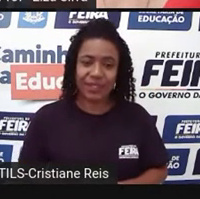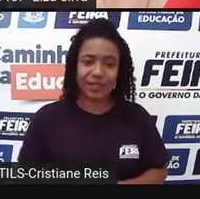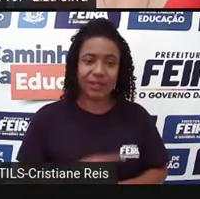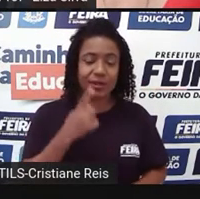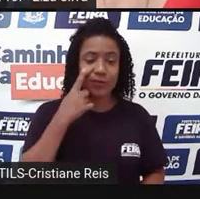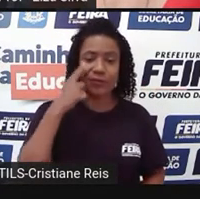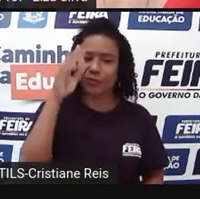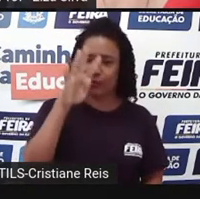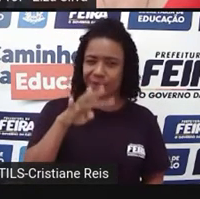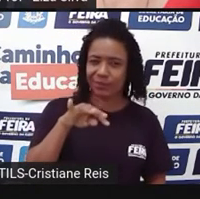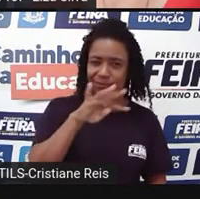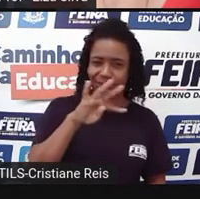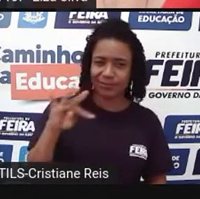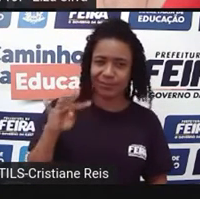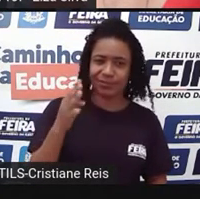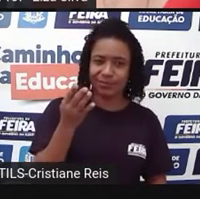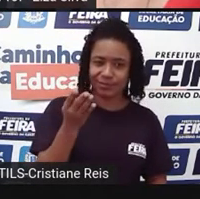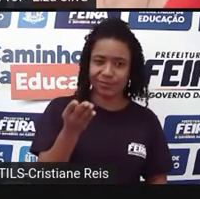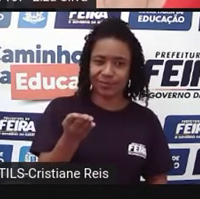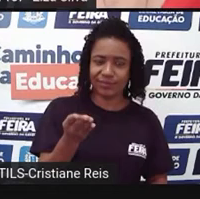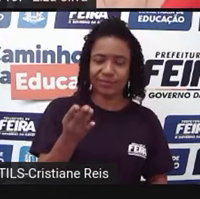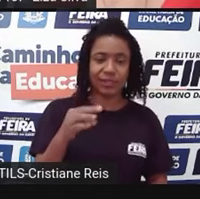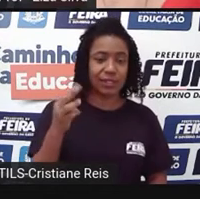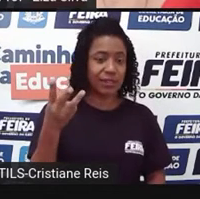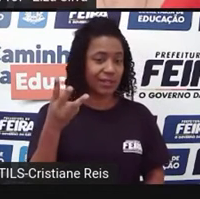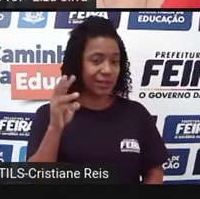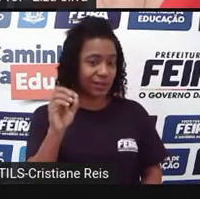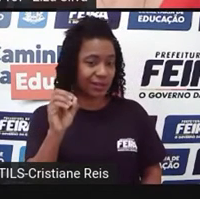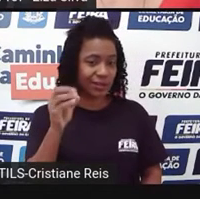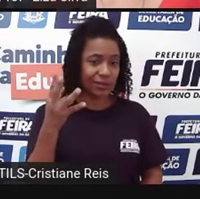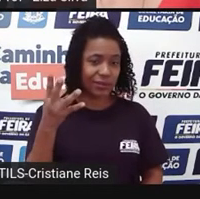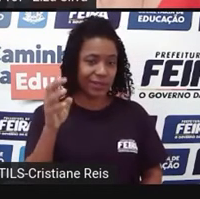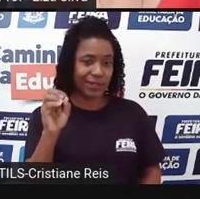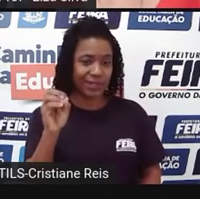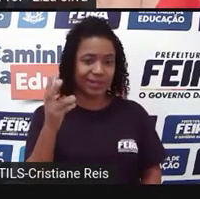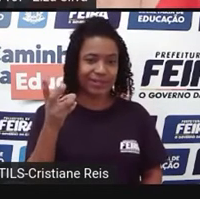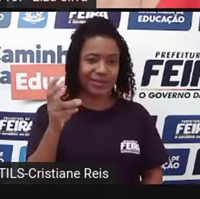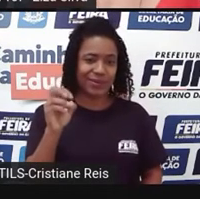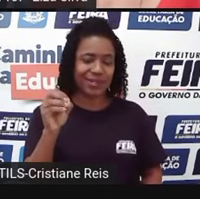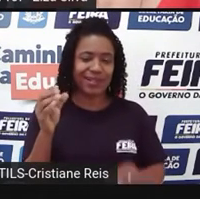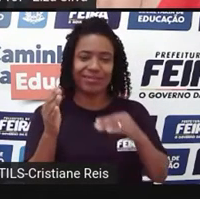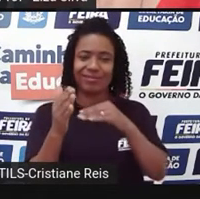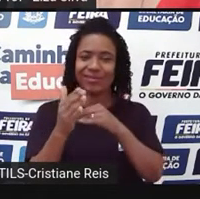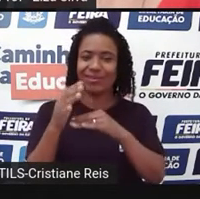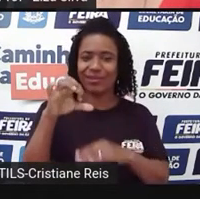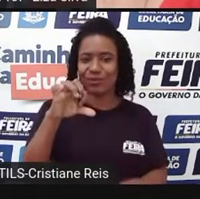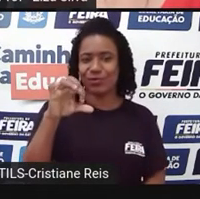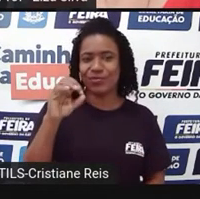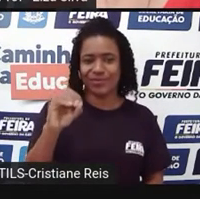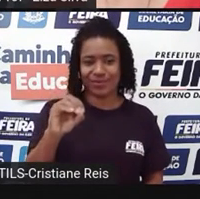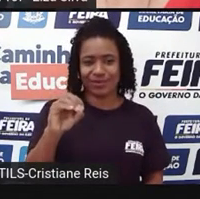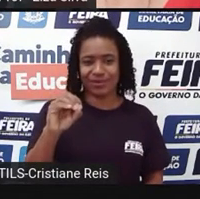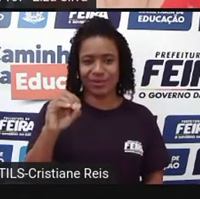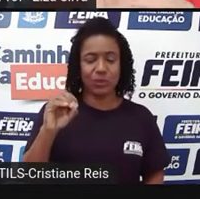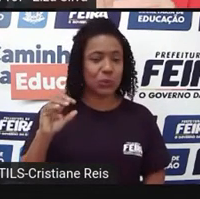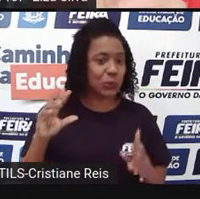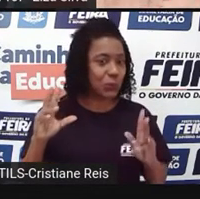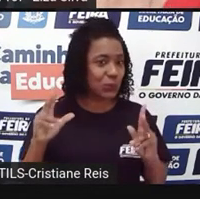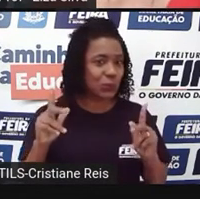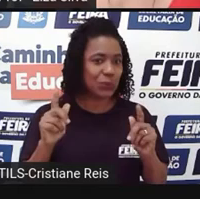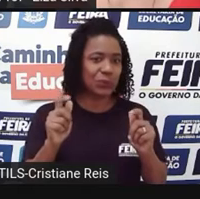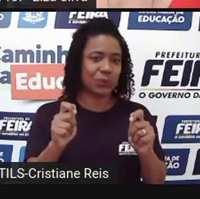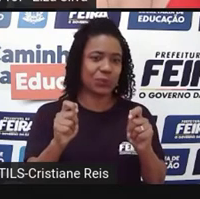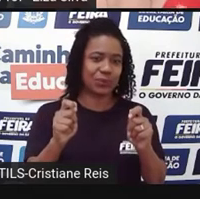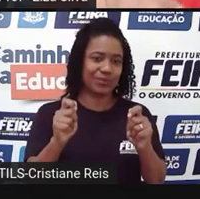eu trago número 30 40 50 até o número 90 todos Eles seguem